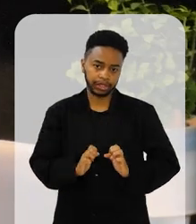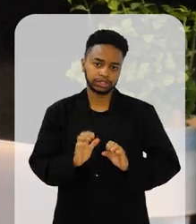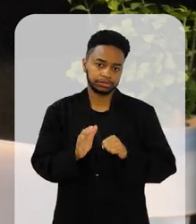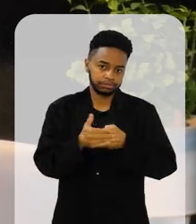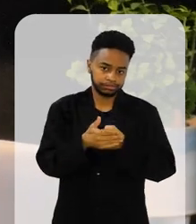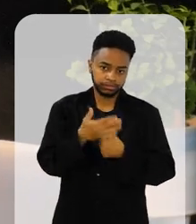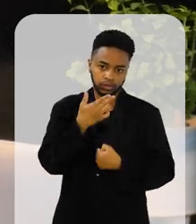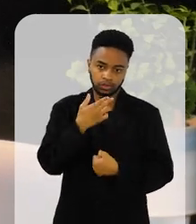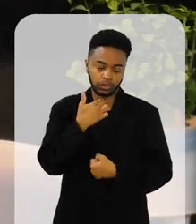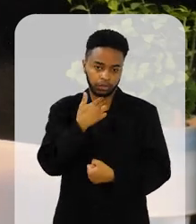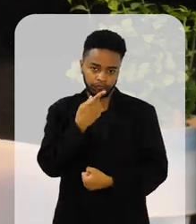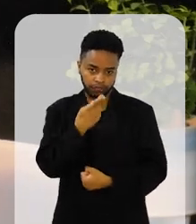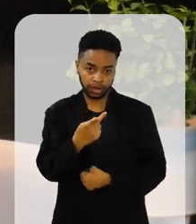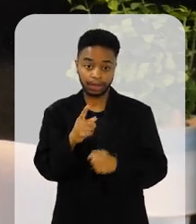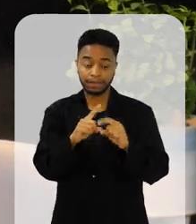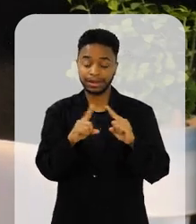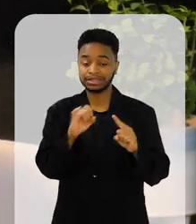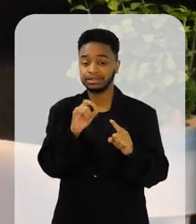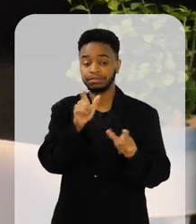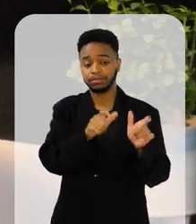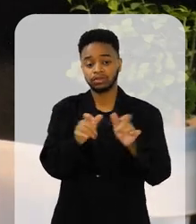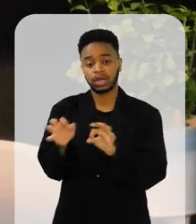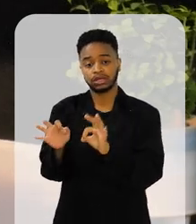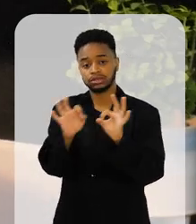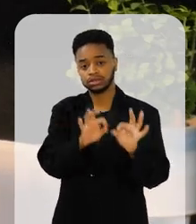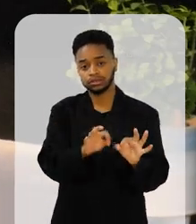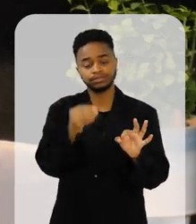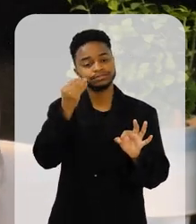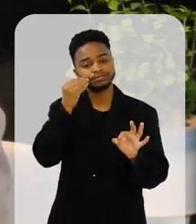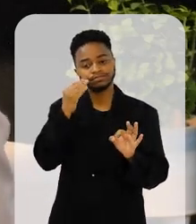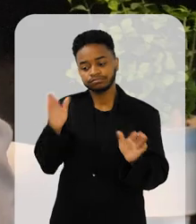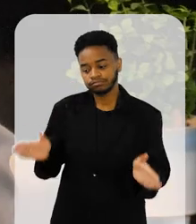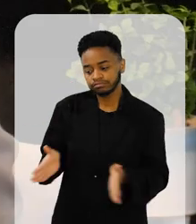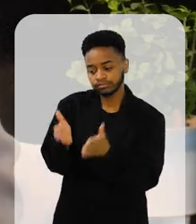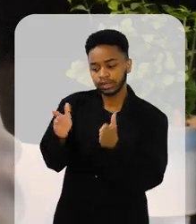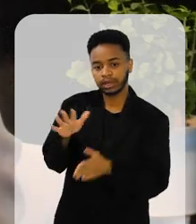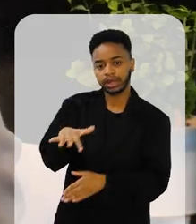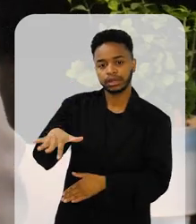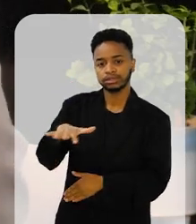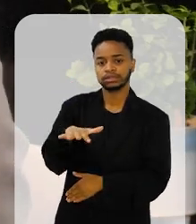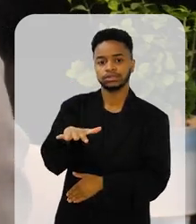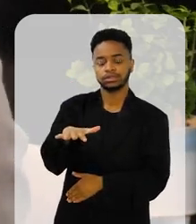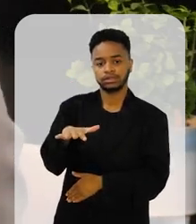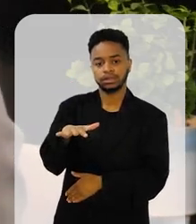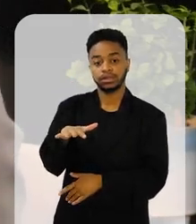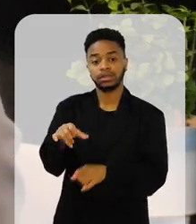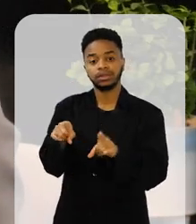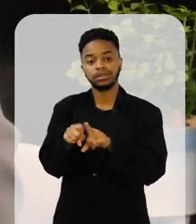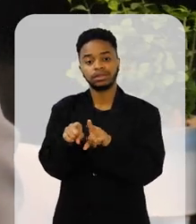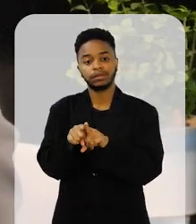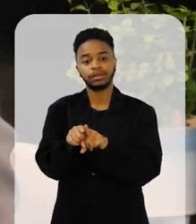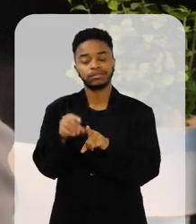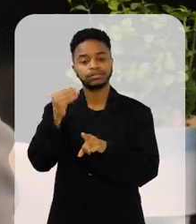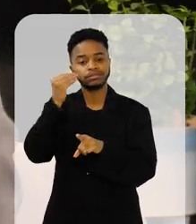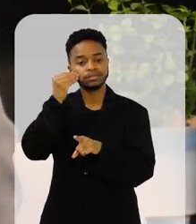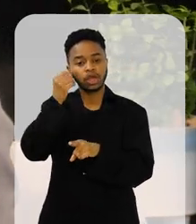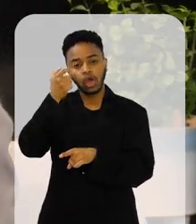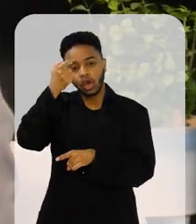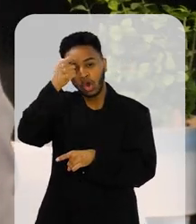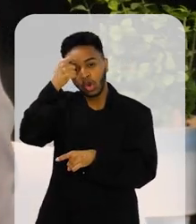mas para quem está nos assistindo, para engajar cada vez mais e entrar